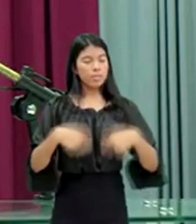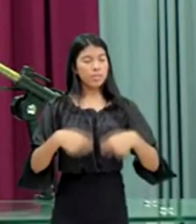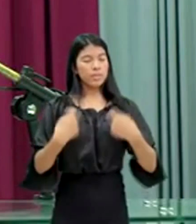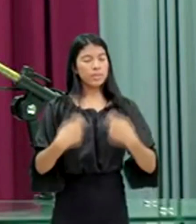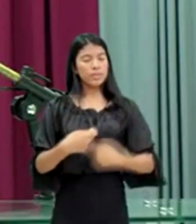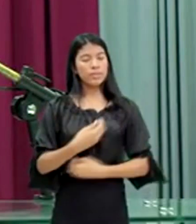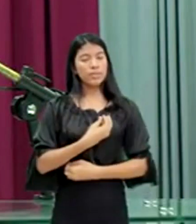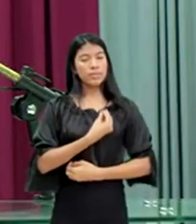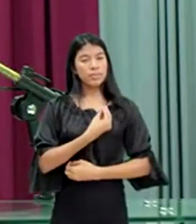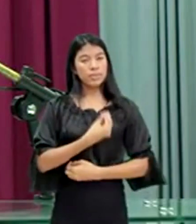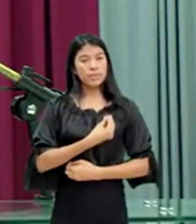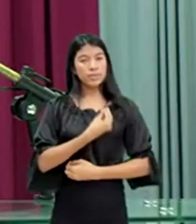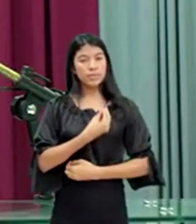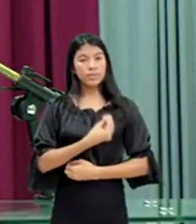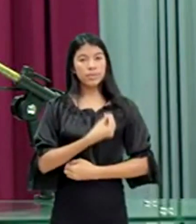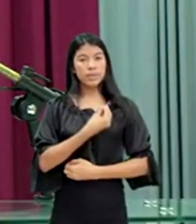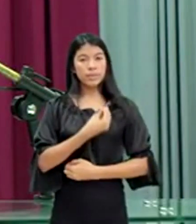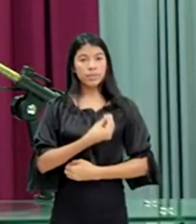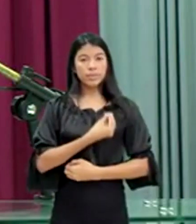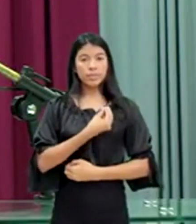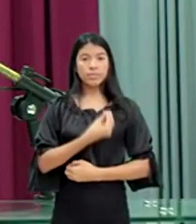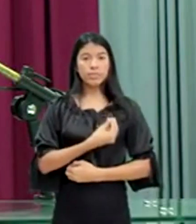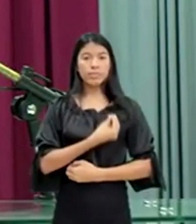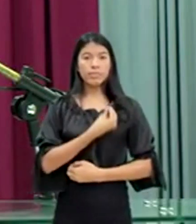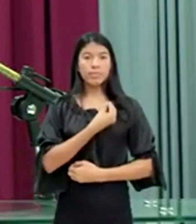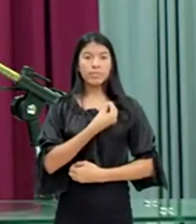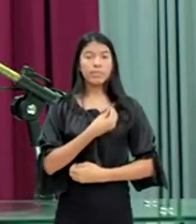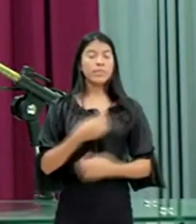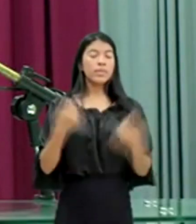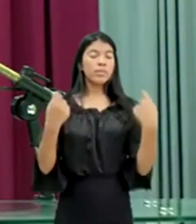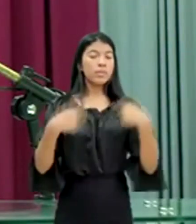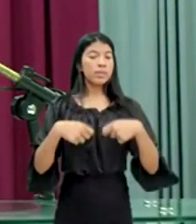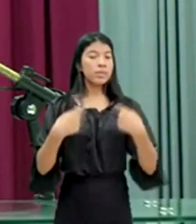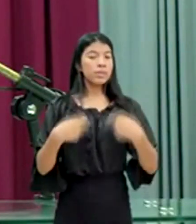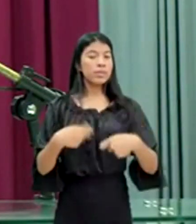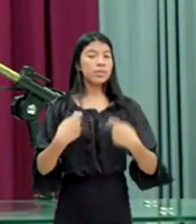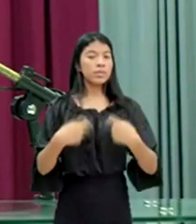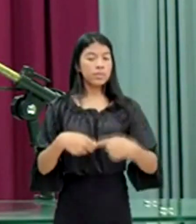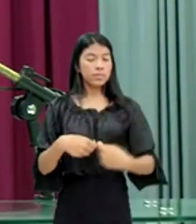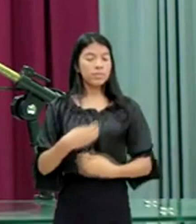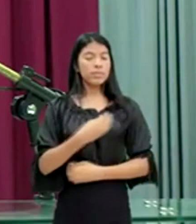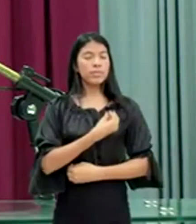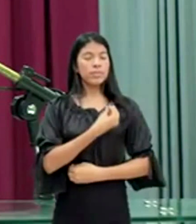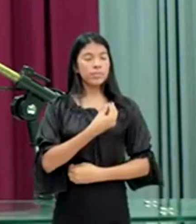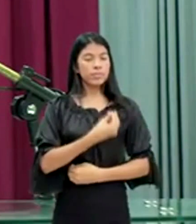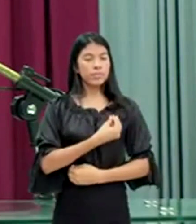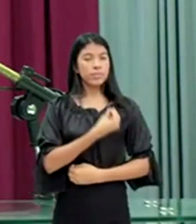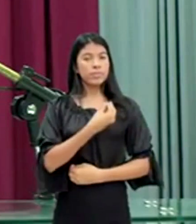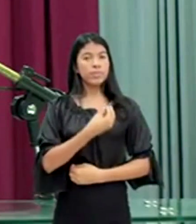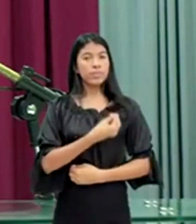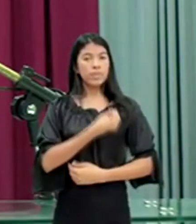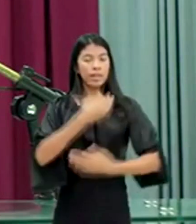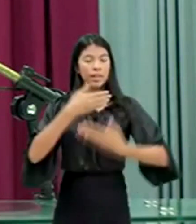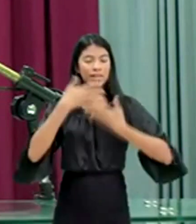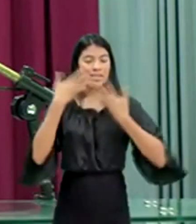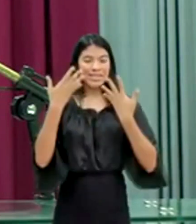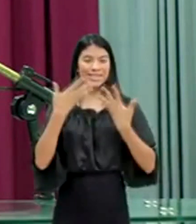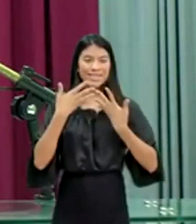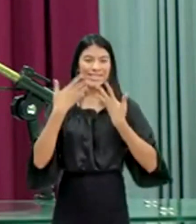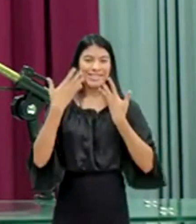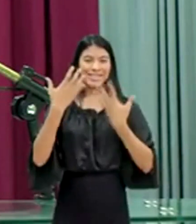viver, nós precisamos continuar vivendo e vivendo com